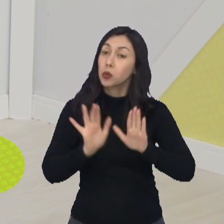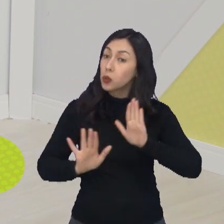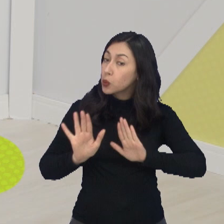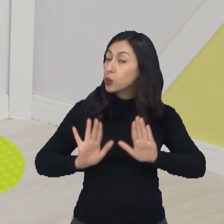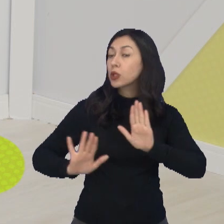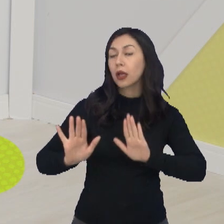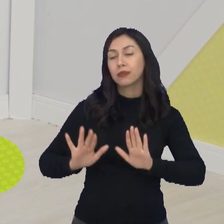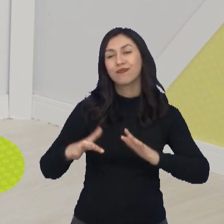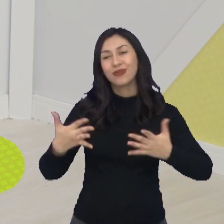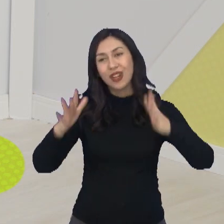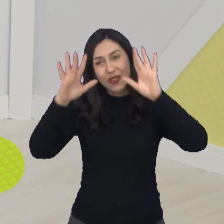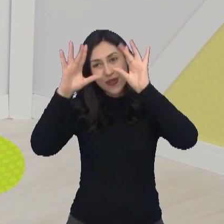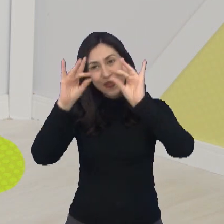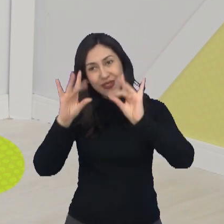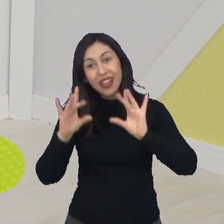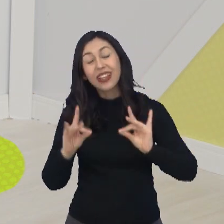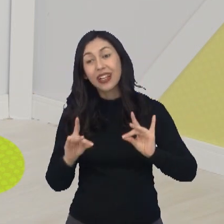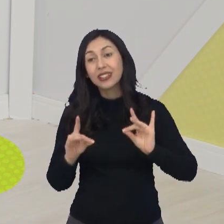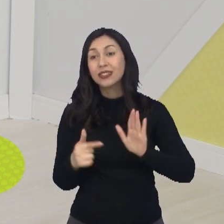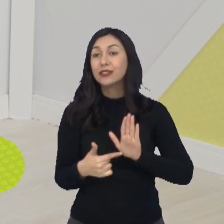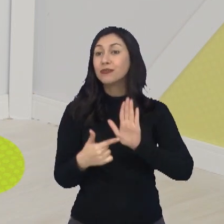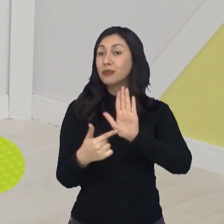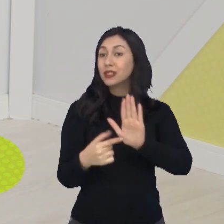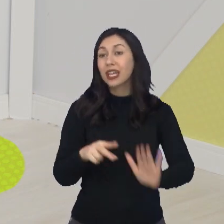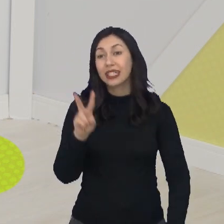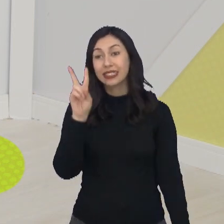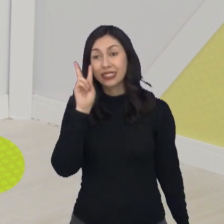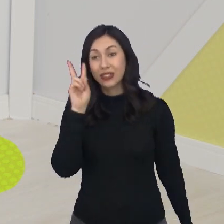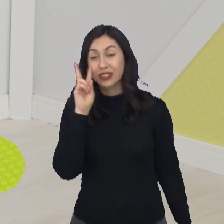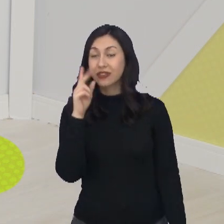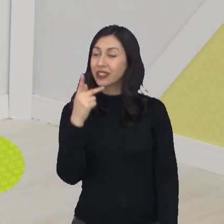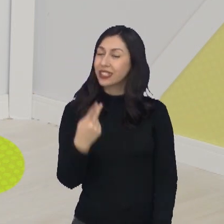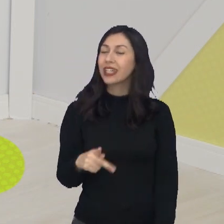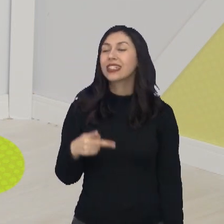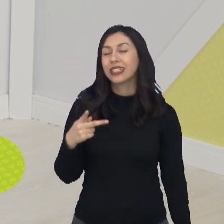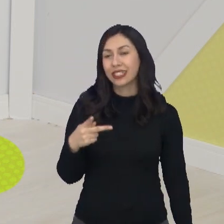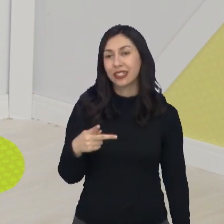detalhes dessa partida, obviamente, na segunda-feira aqui no Hora do Esporte, a gente vai trazer para você.